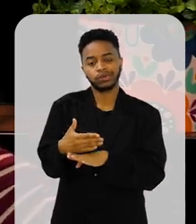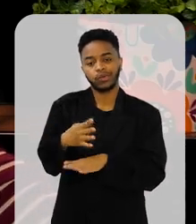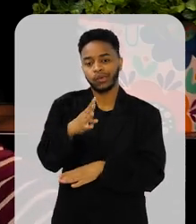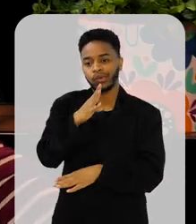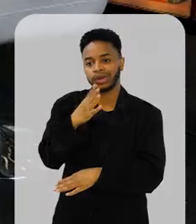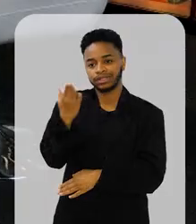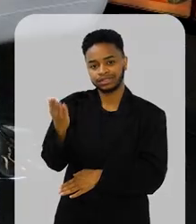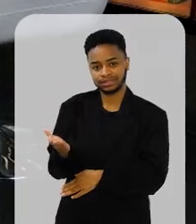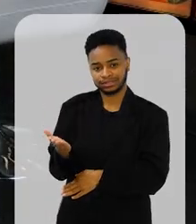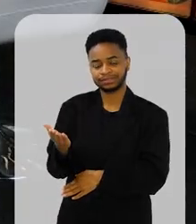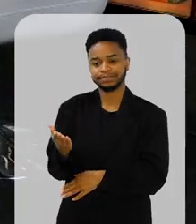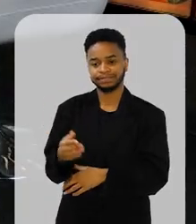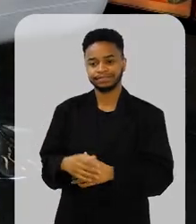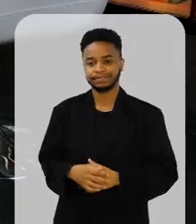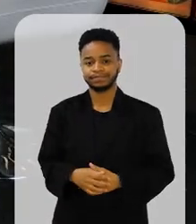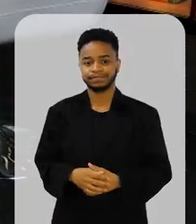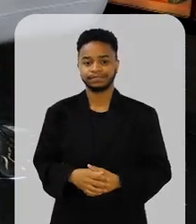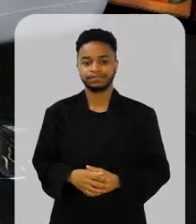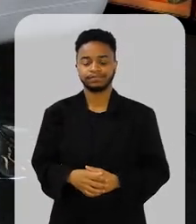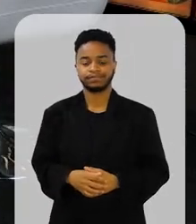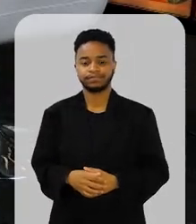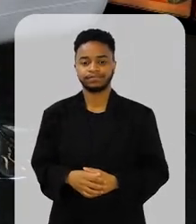de conhecê-la. Então,